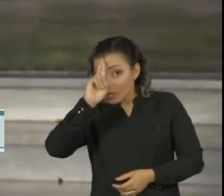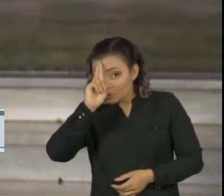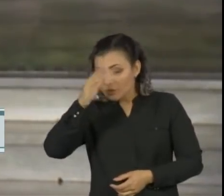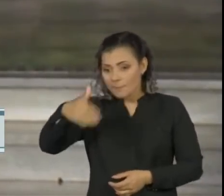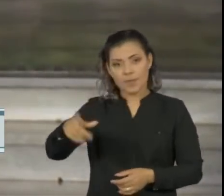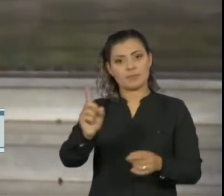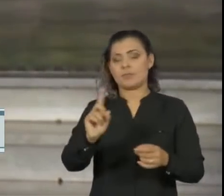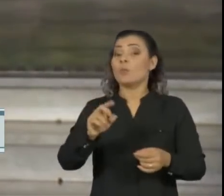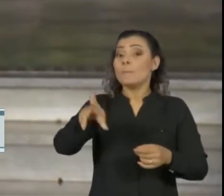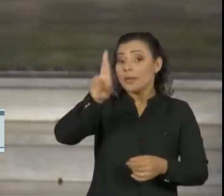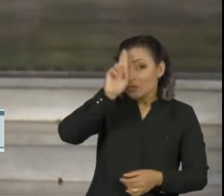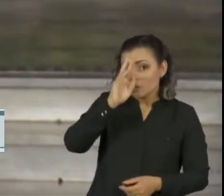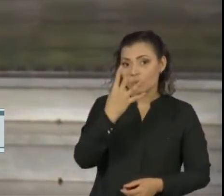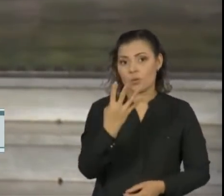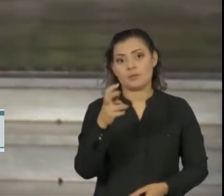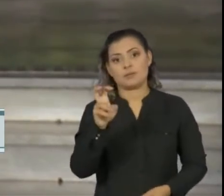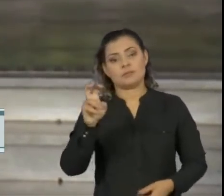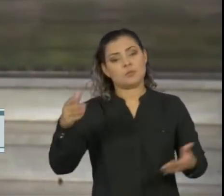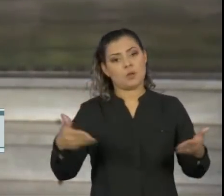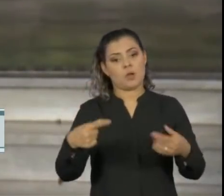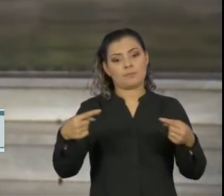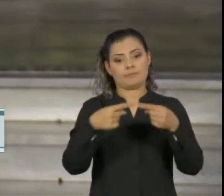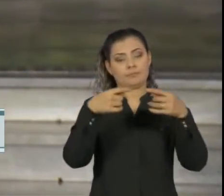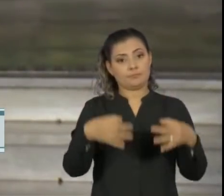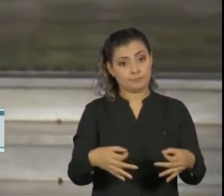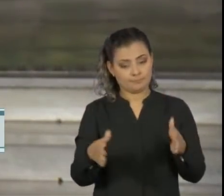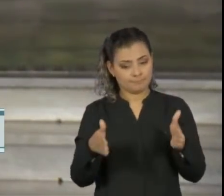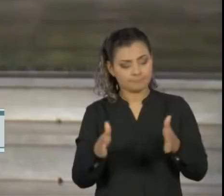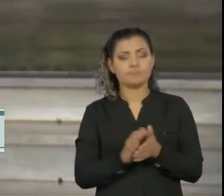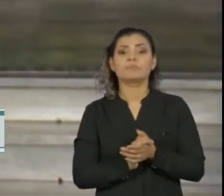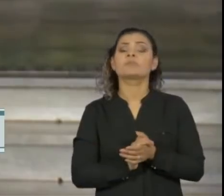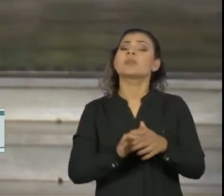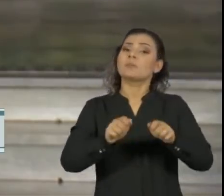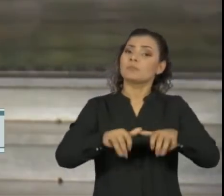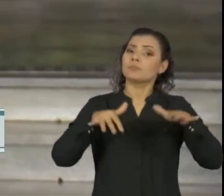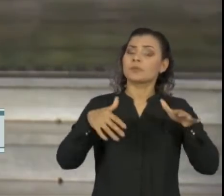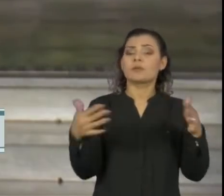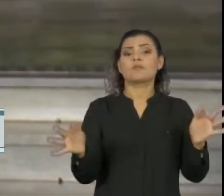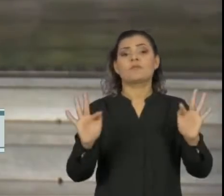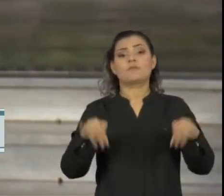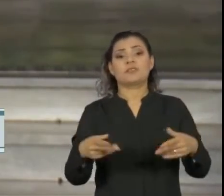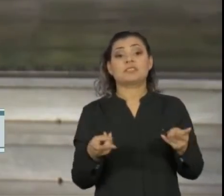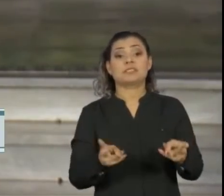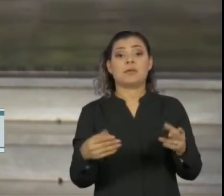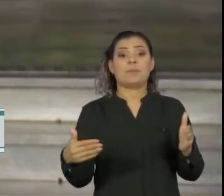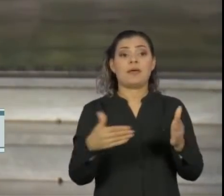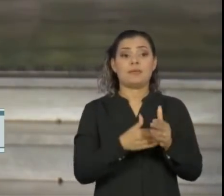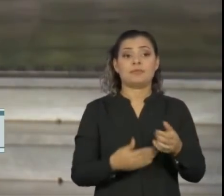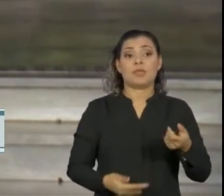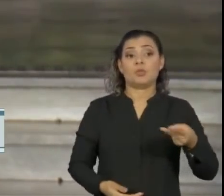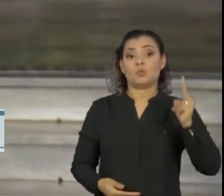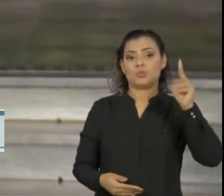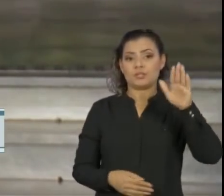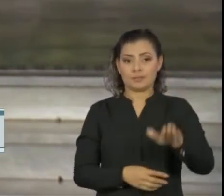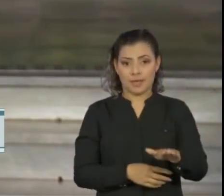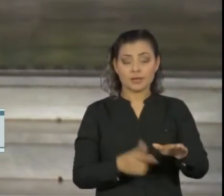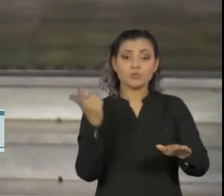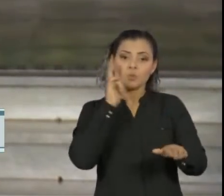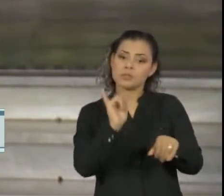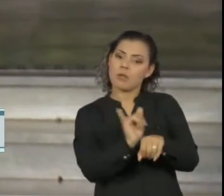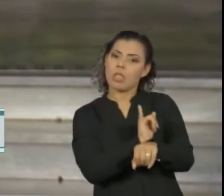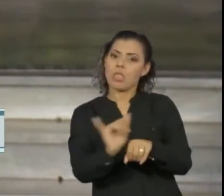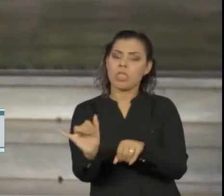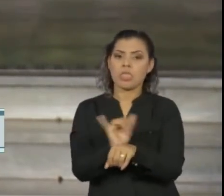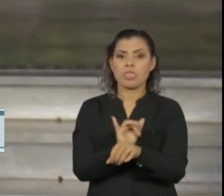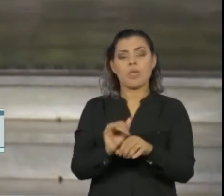às 12h45. E as coletivas terminarão sempre até às 14 horas. Fizemos esse ajuste